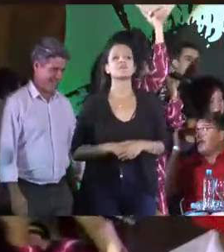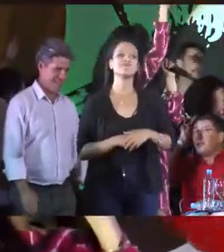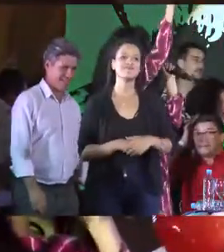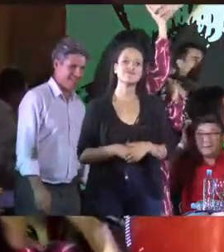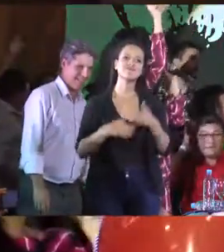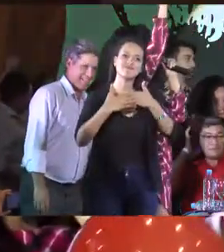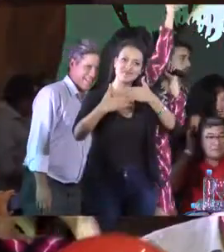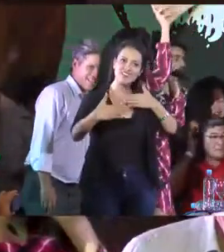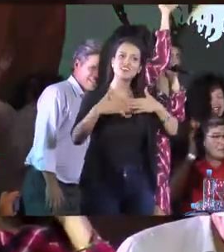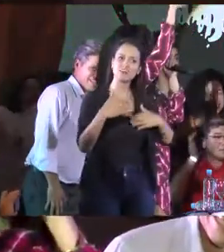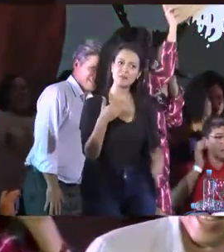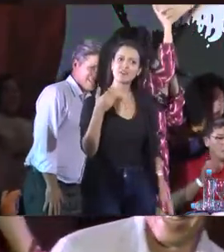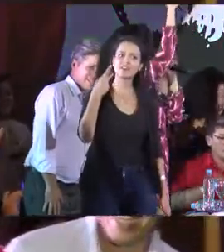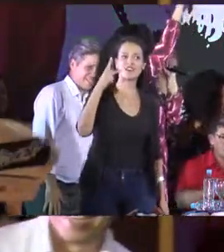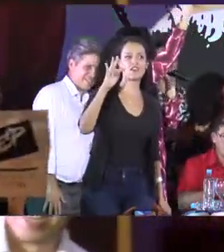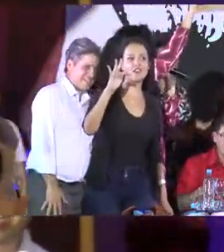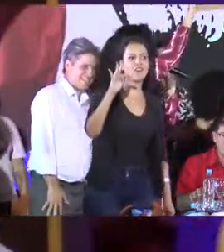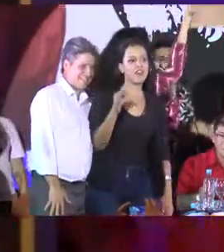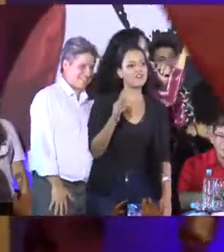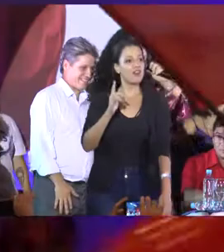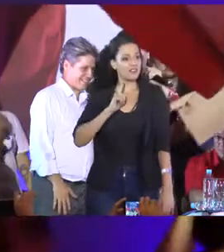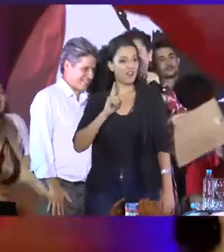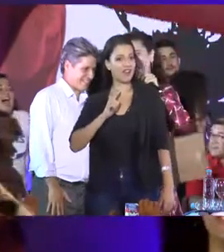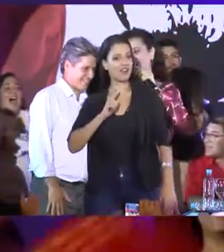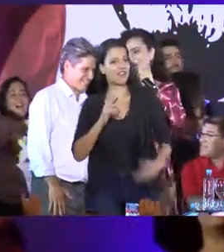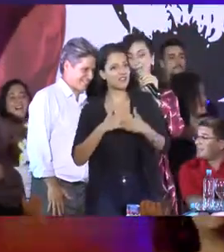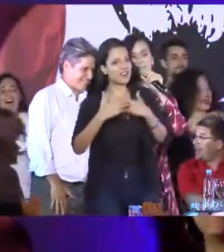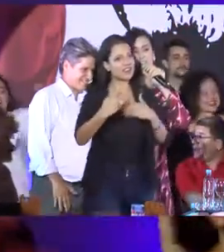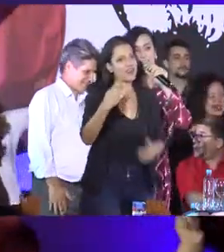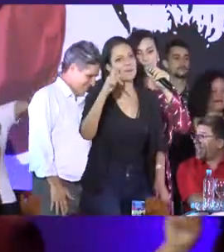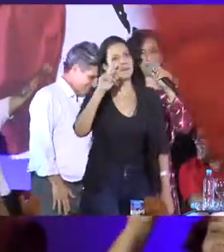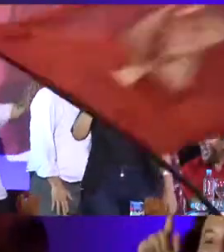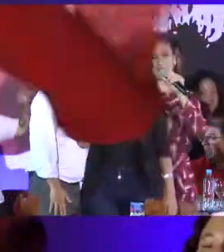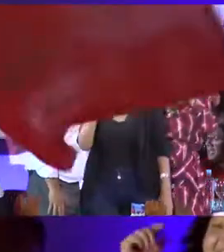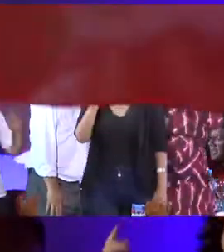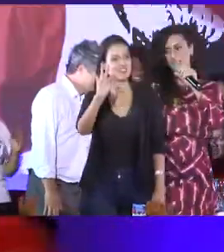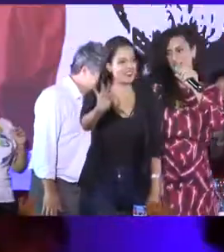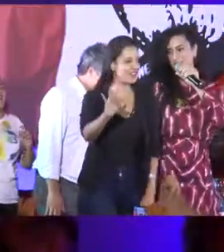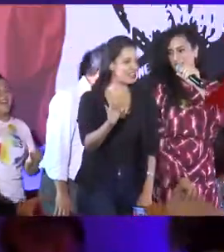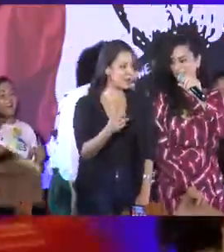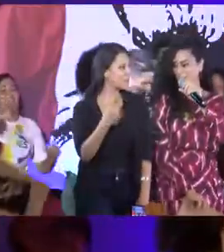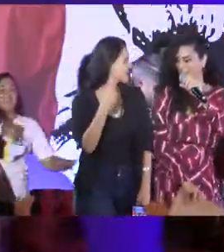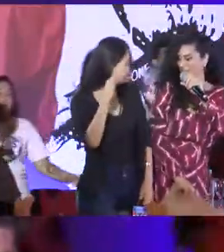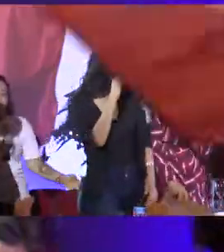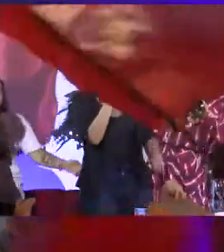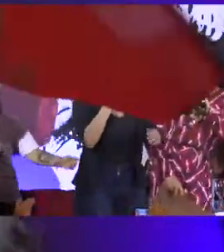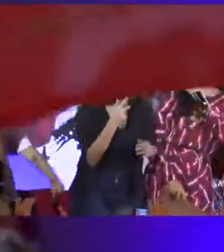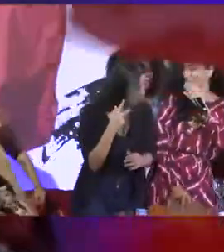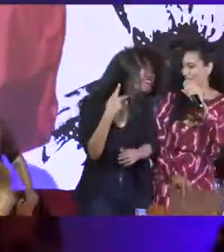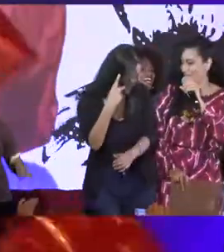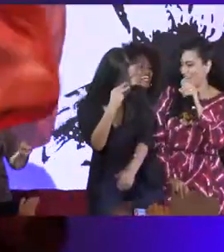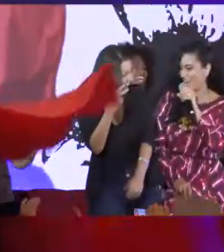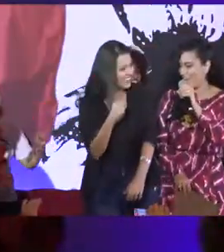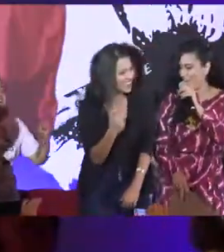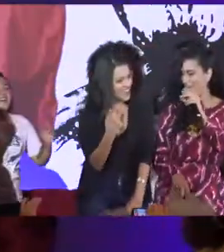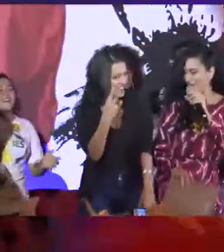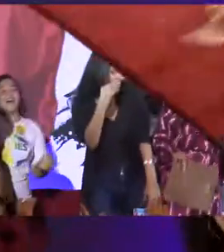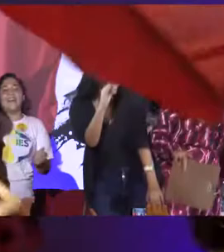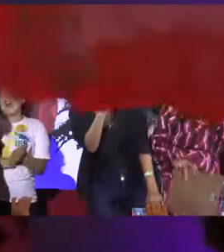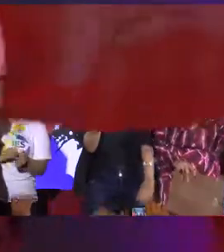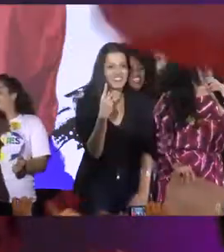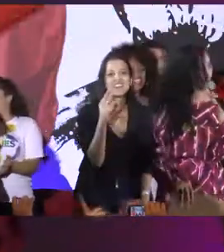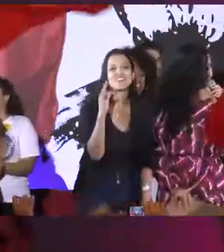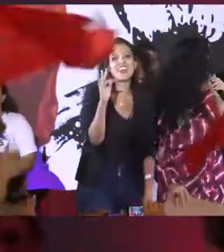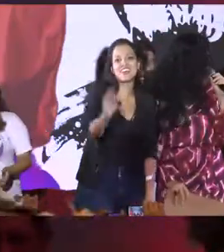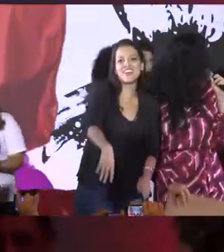Vai dar PT, vai dar, vai dar PT, vai dar, vai dar PT, vai dar, vai dar PT, vai dar,